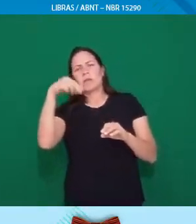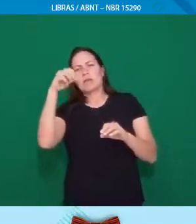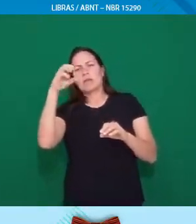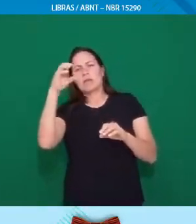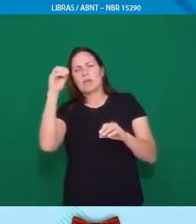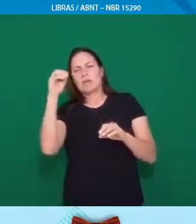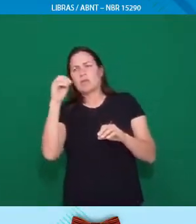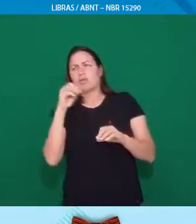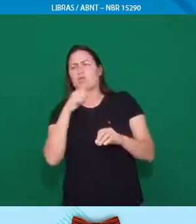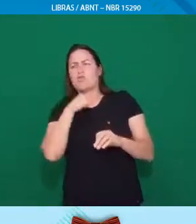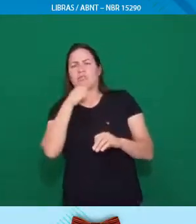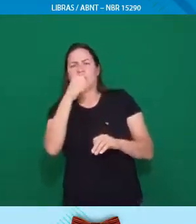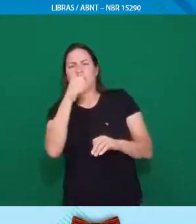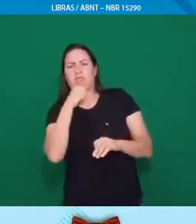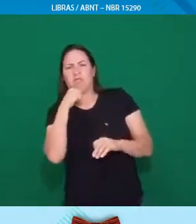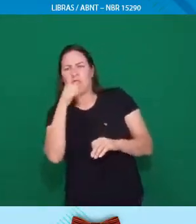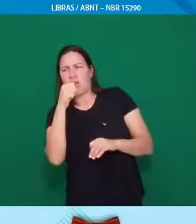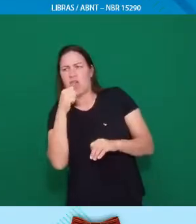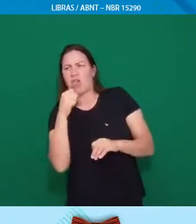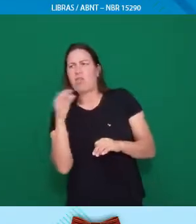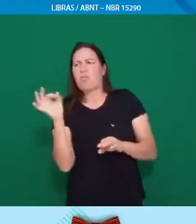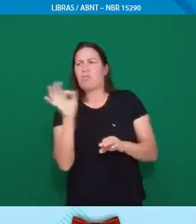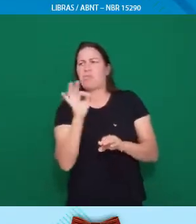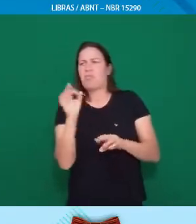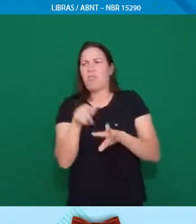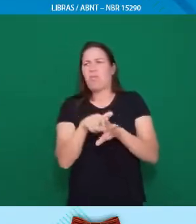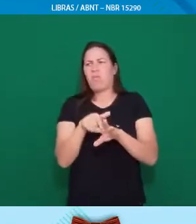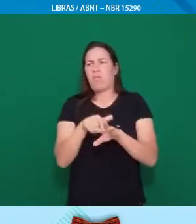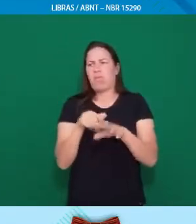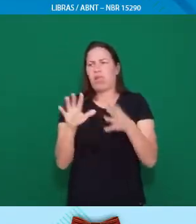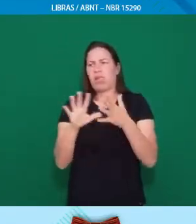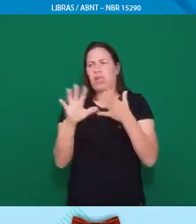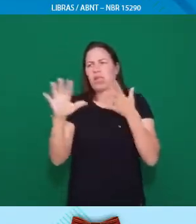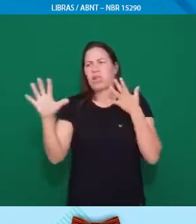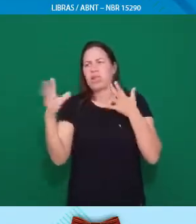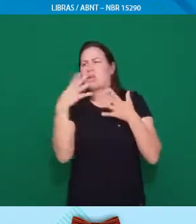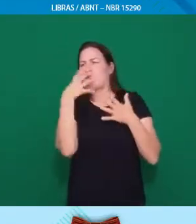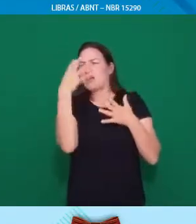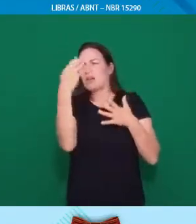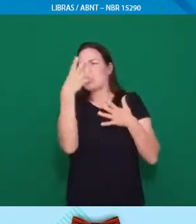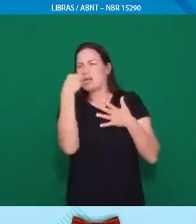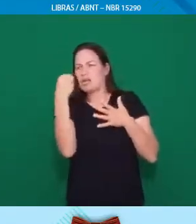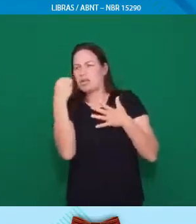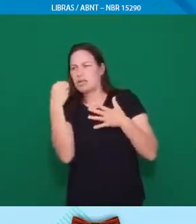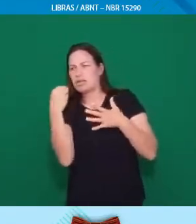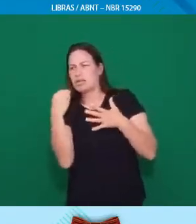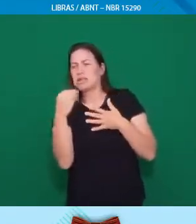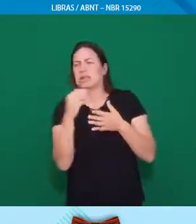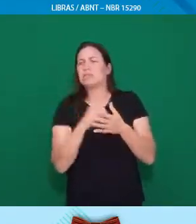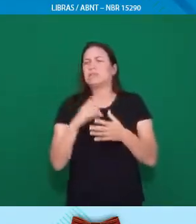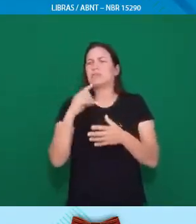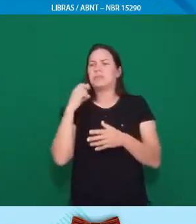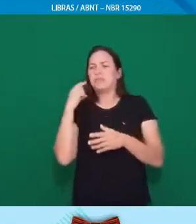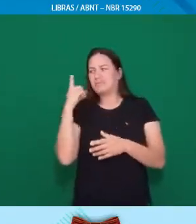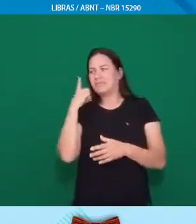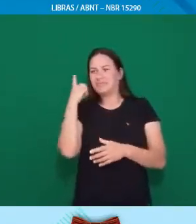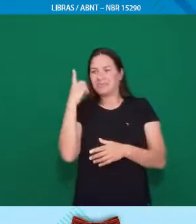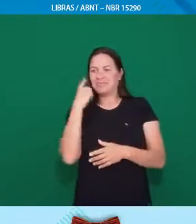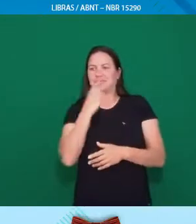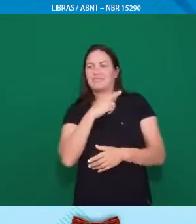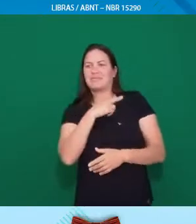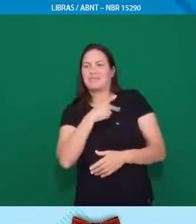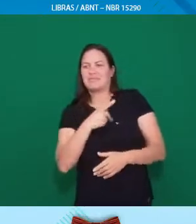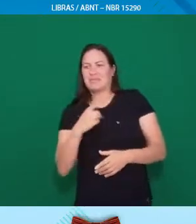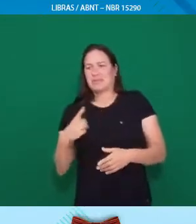deixou e senadores no chinelo porque tinha fila para tirar fotografia com o cara né e senadores não né